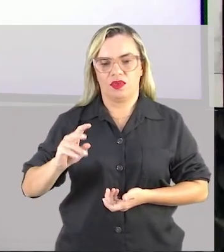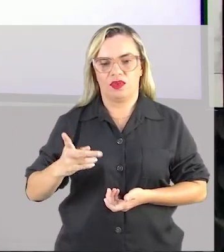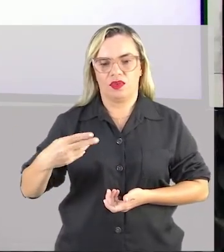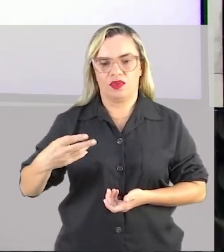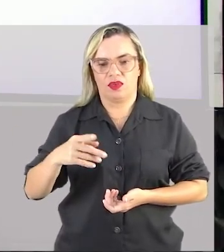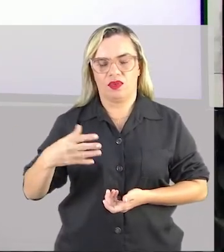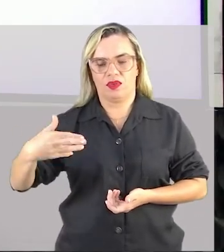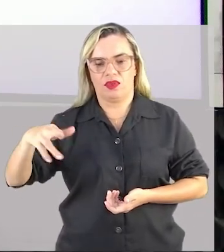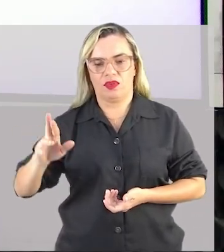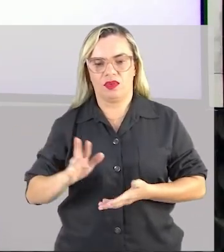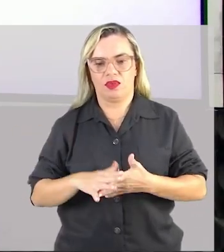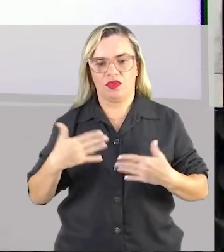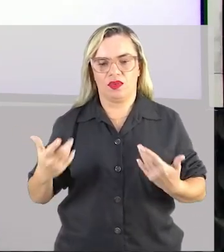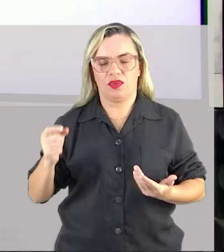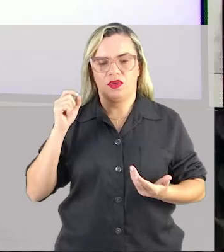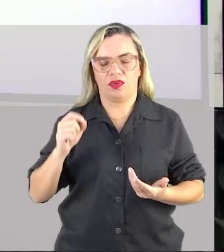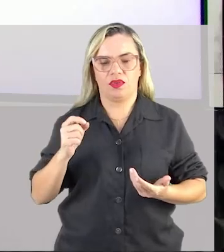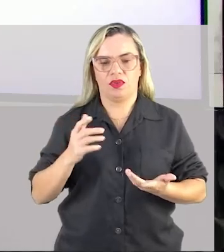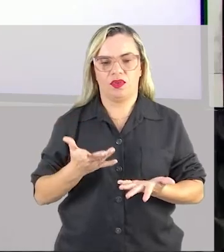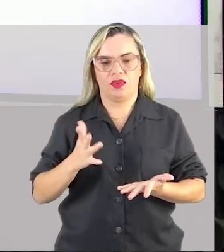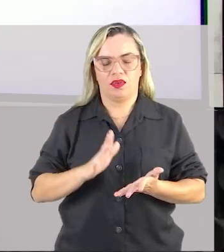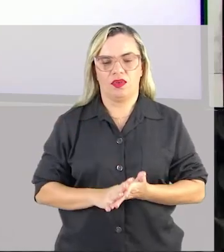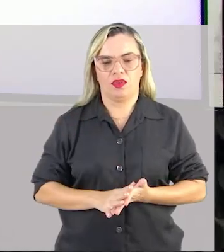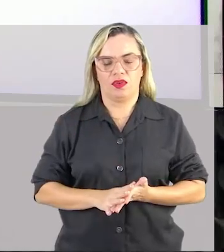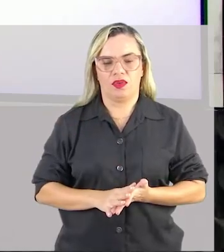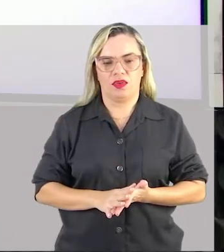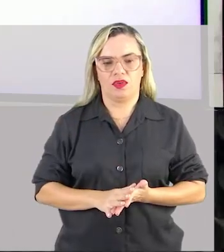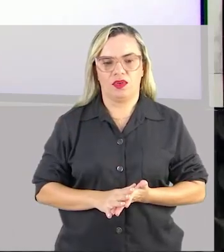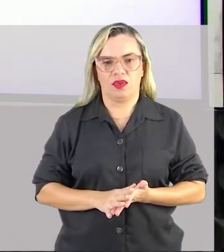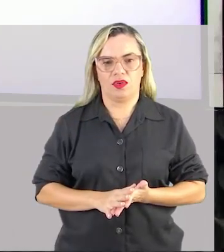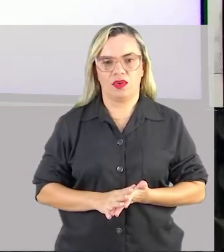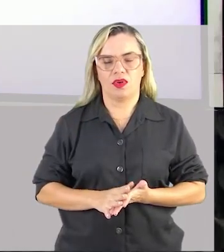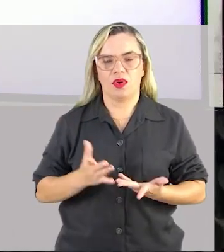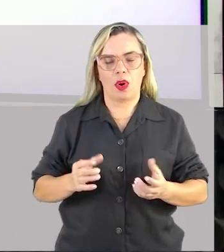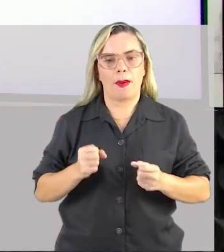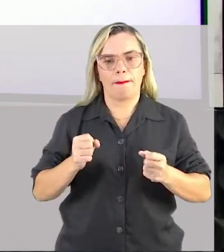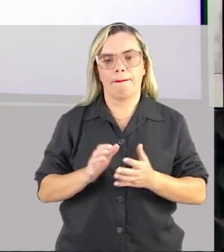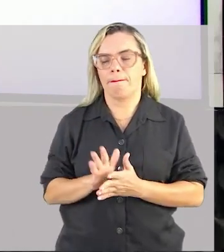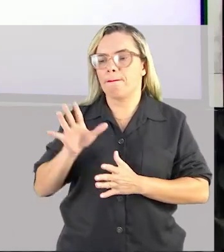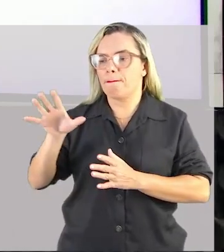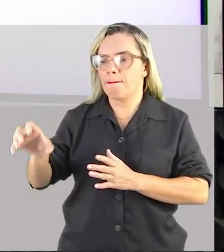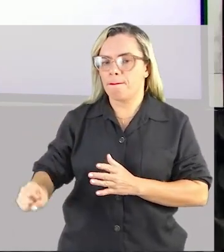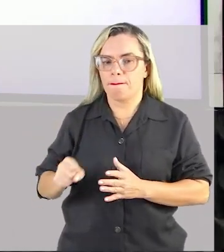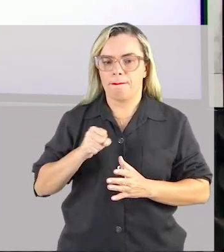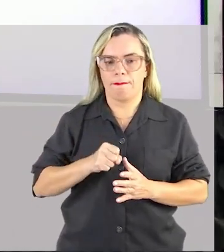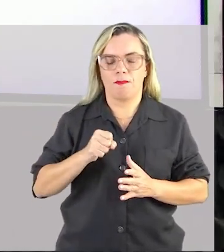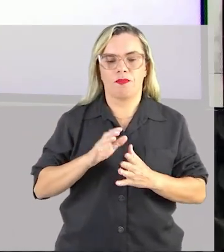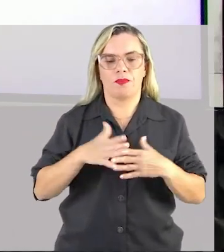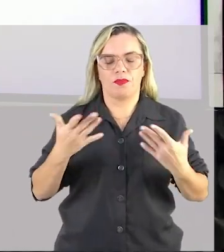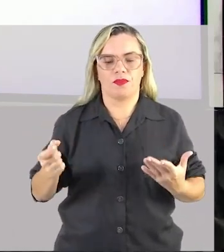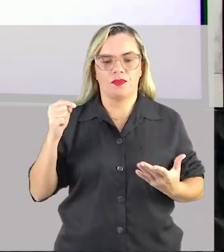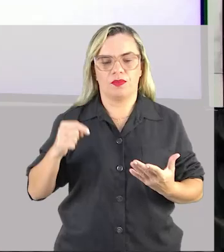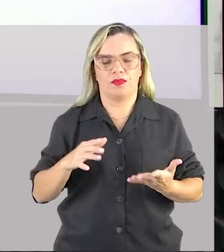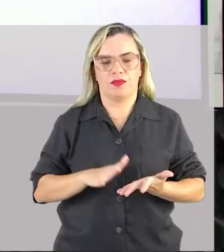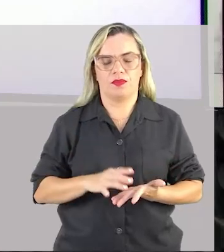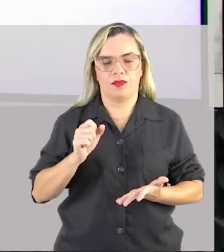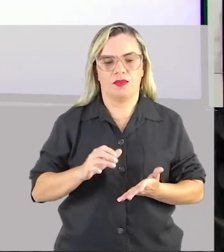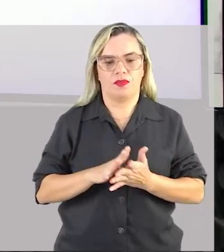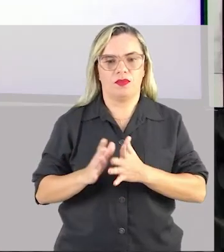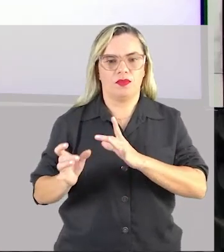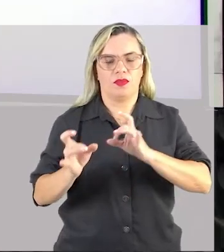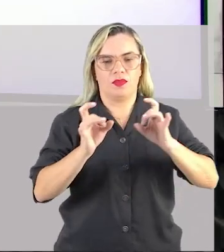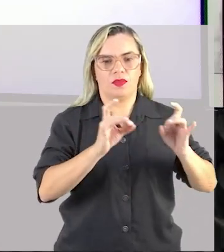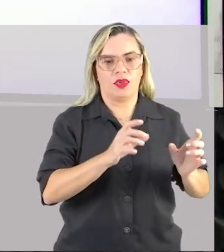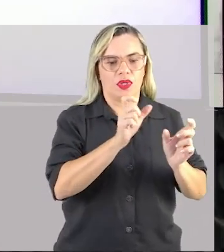ou antônimo seria recorrer. Se eu descarto, eu vou buscar. Então, eu vou recorrer, eu vou pegar. Então, descartar